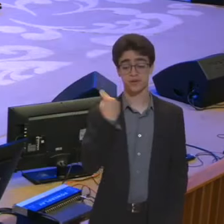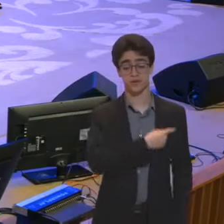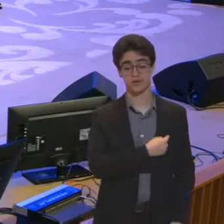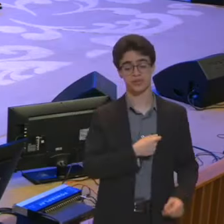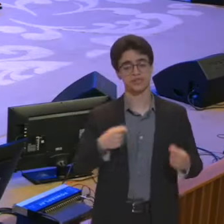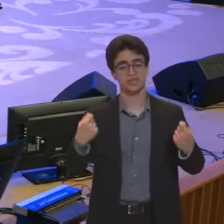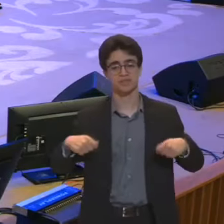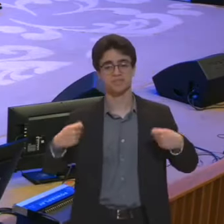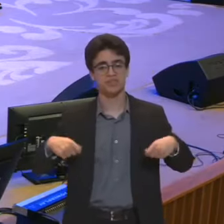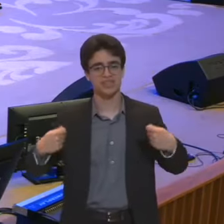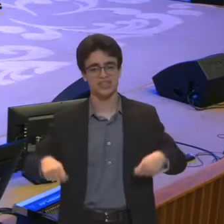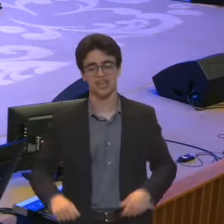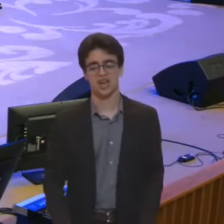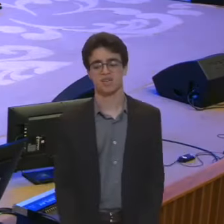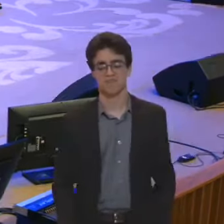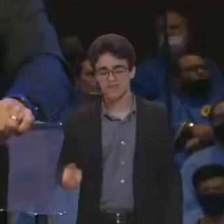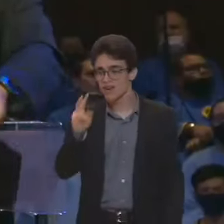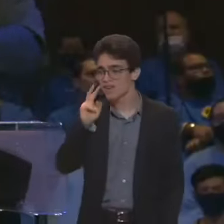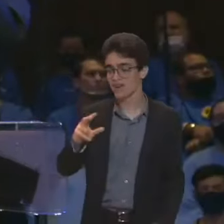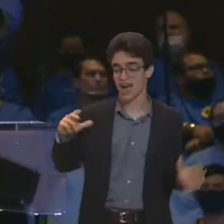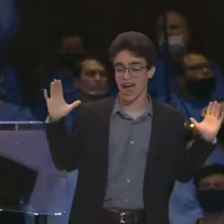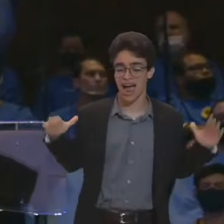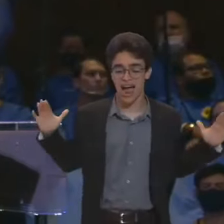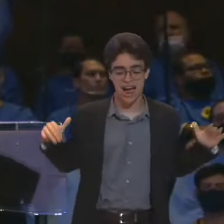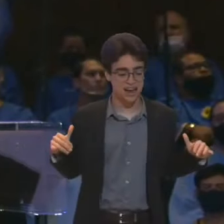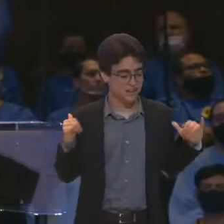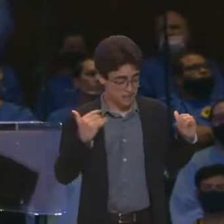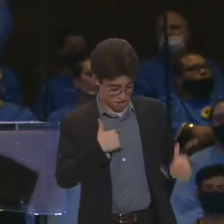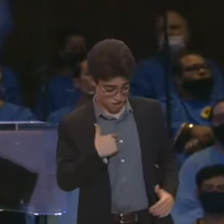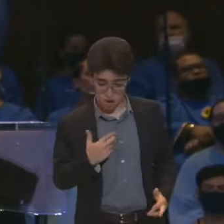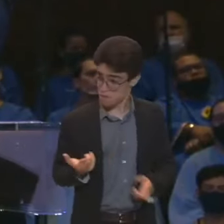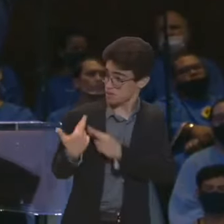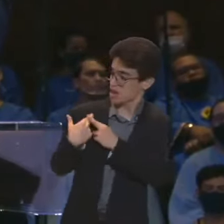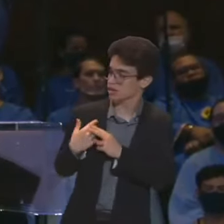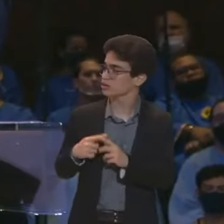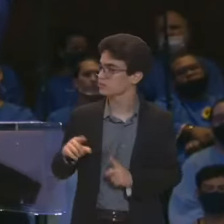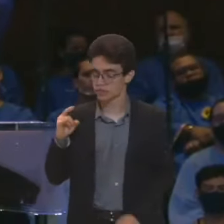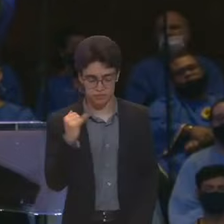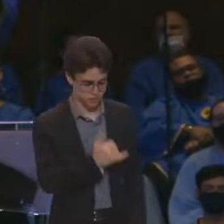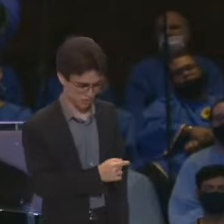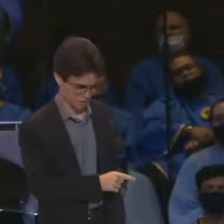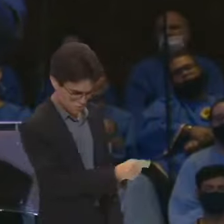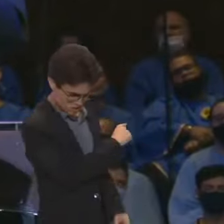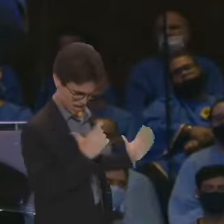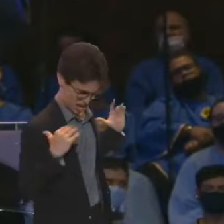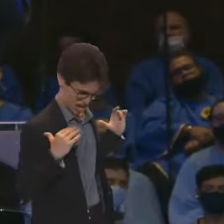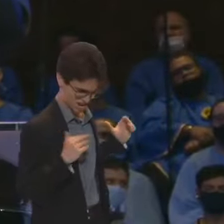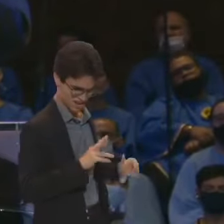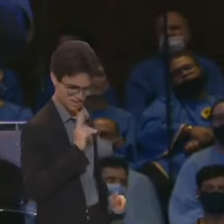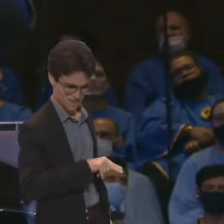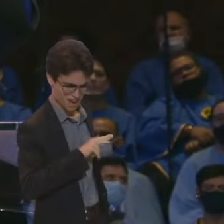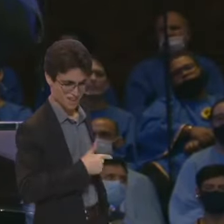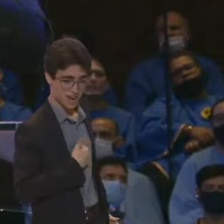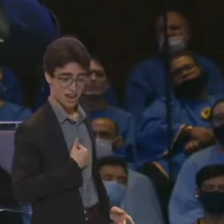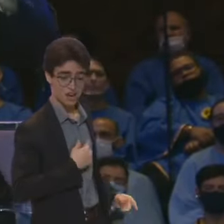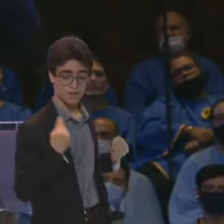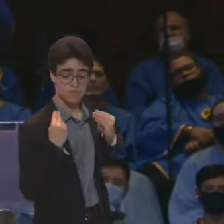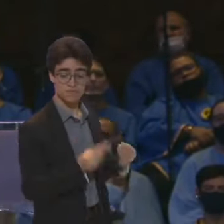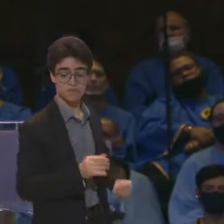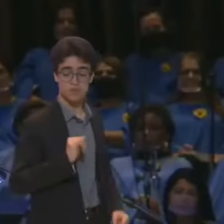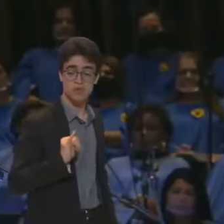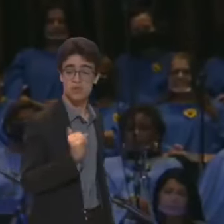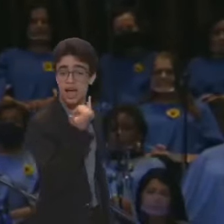que fazer, disseram os anjos a Deus. Deus falou: não, vocês não. Esse direito eu estou dando, e esse